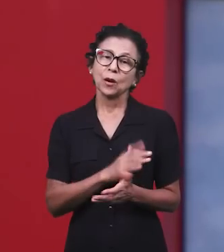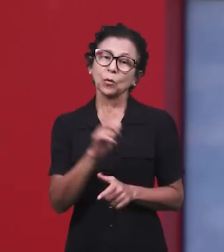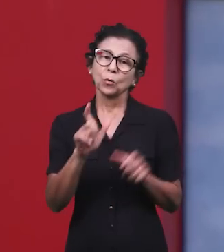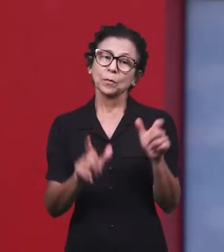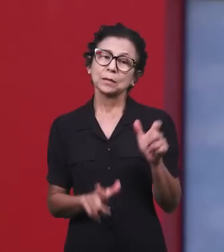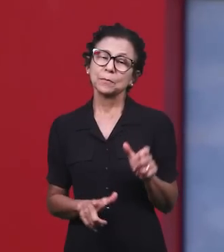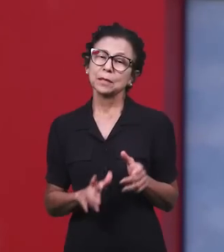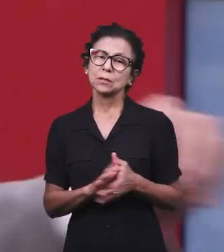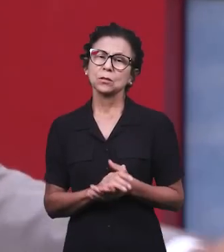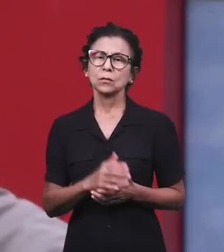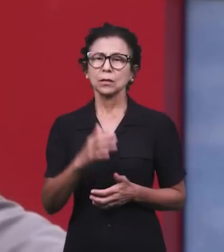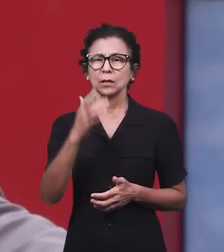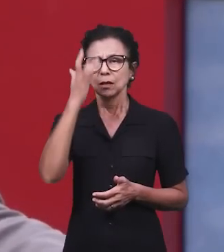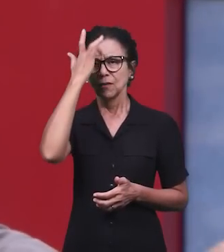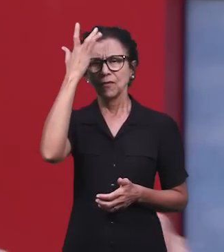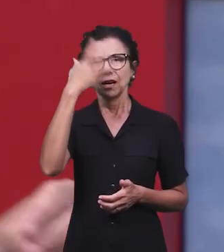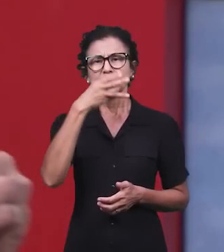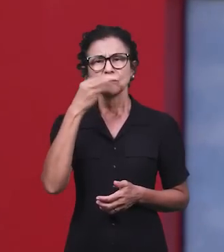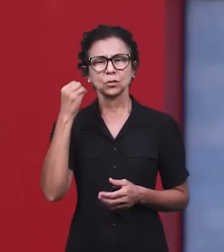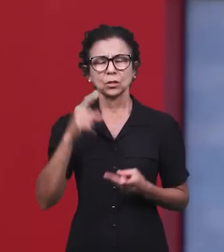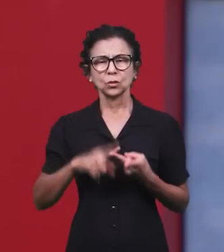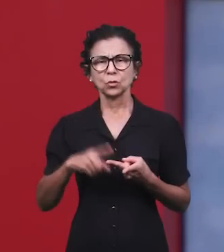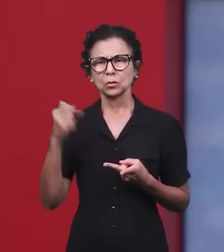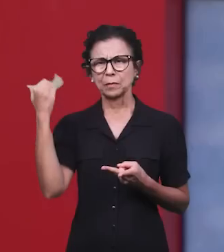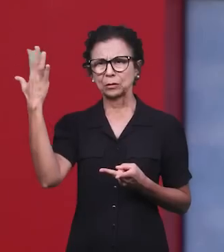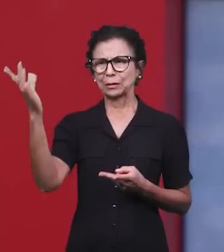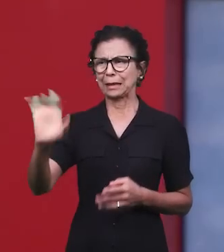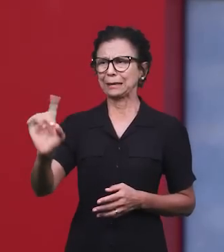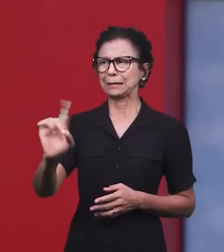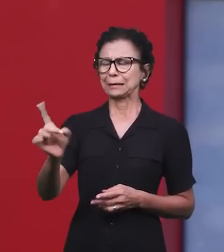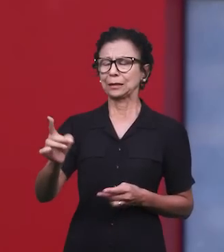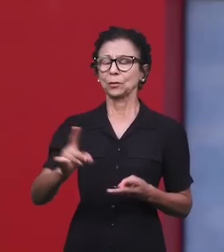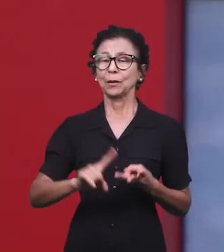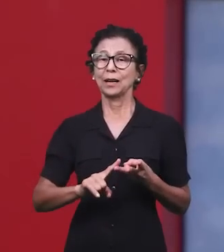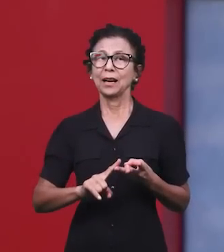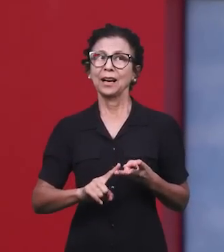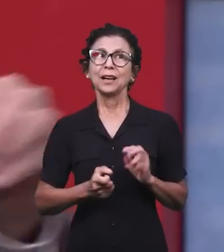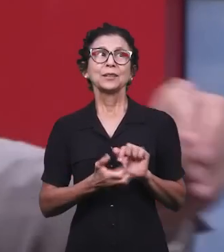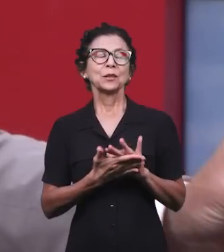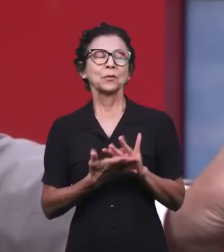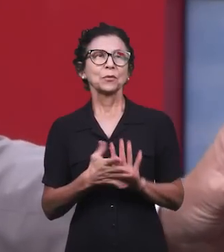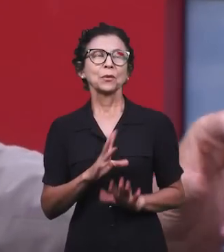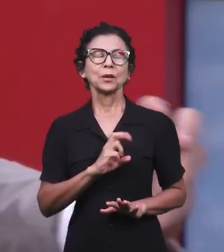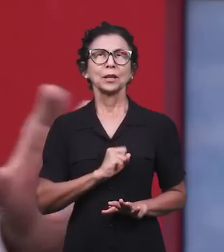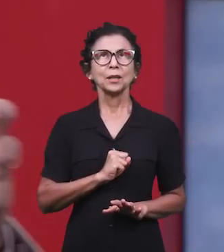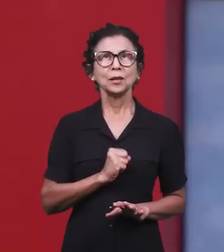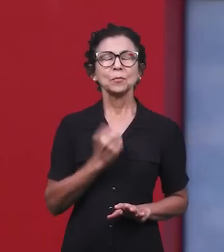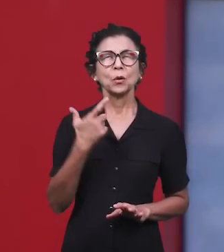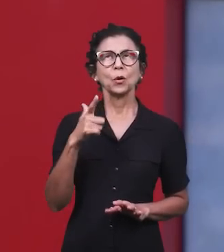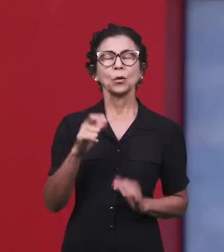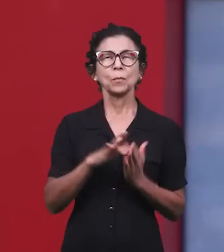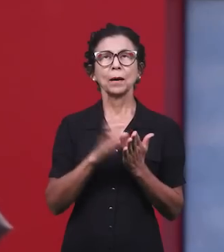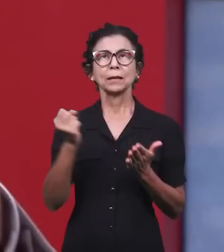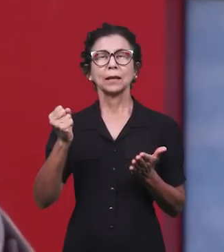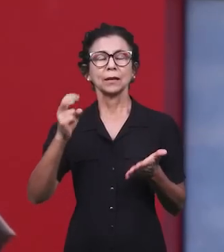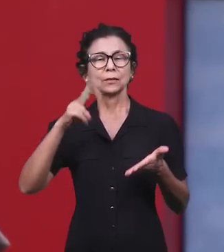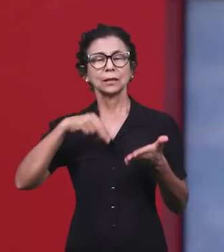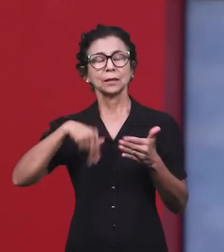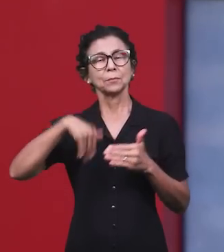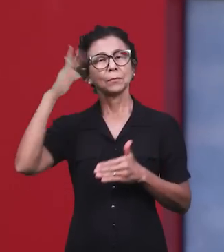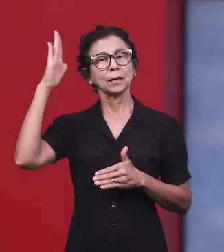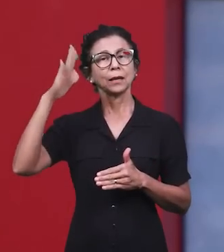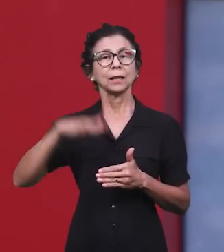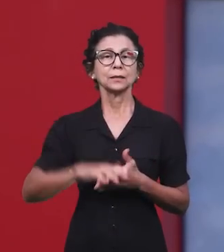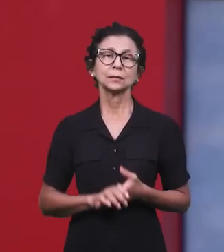no jejum, tem uns que é muito mais na madrugada, tem uns que é muito mais no louvor, tem uns que é muito mais na palavra, e isso é natural, cada um vai